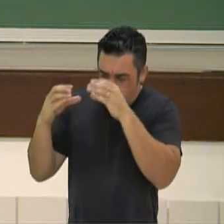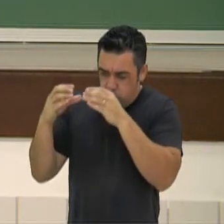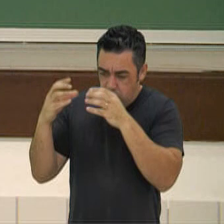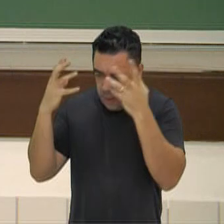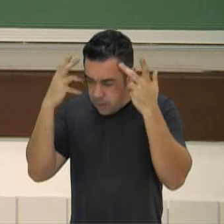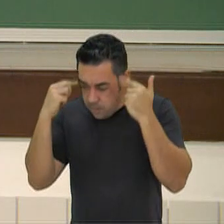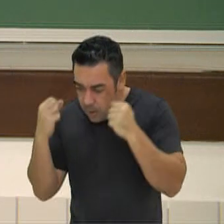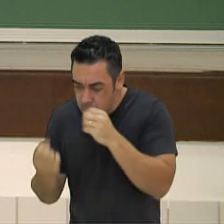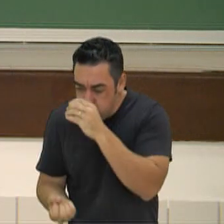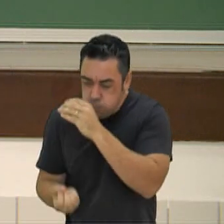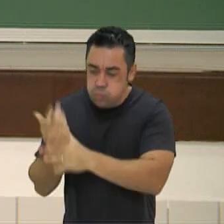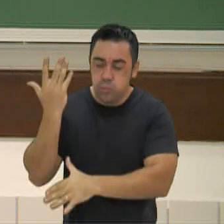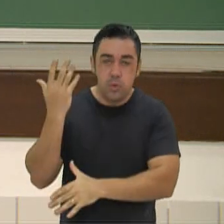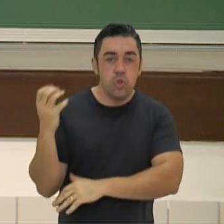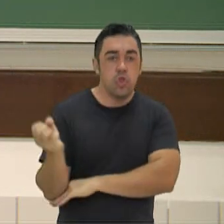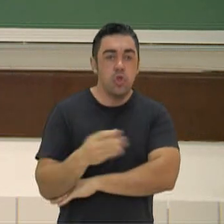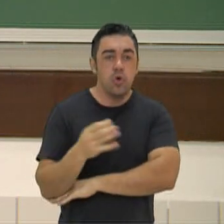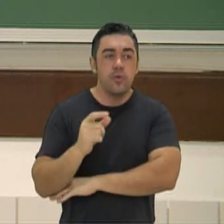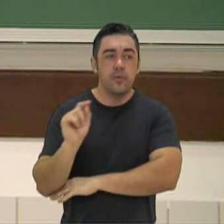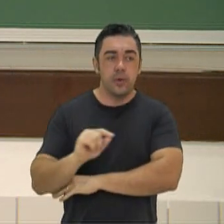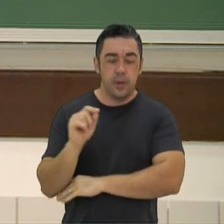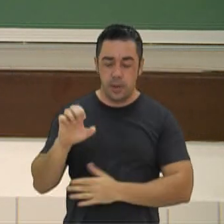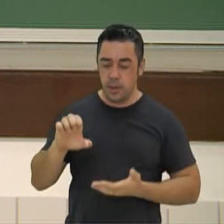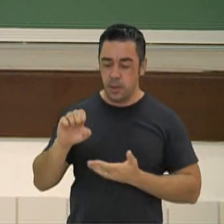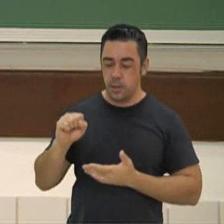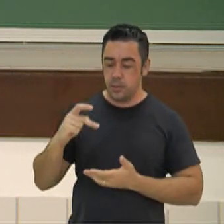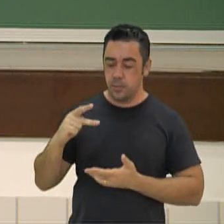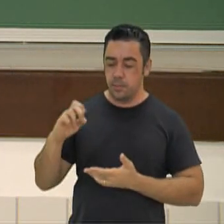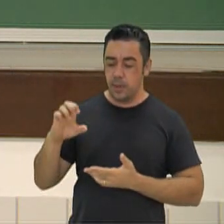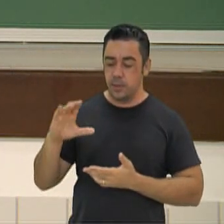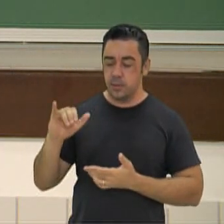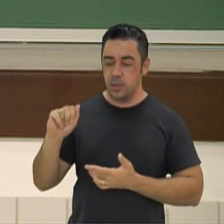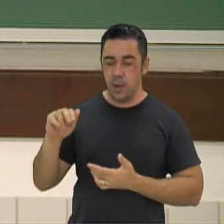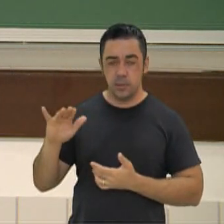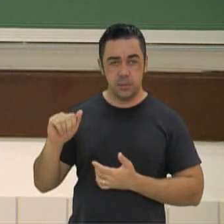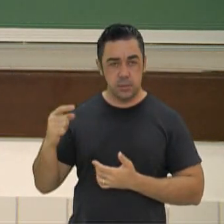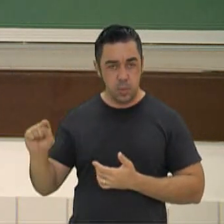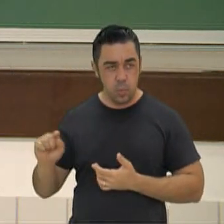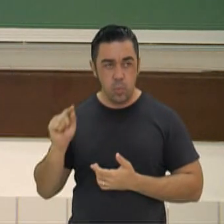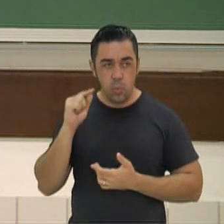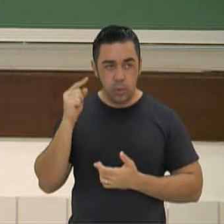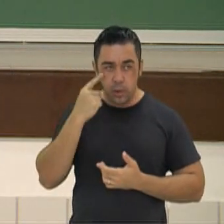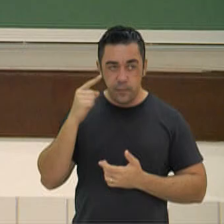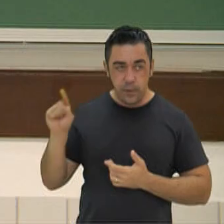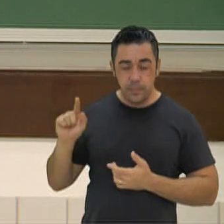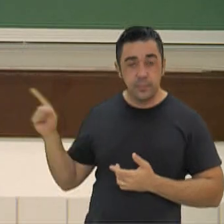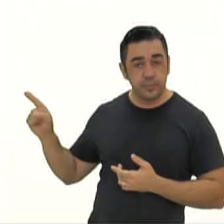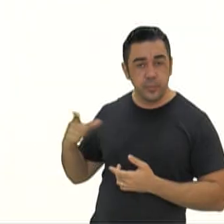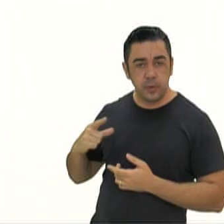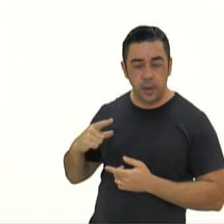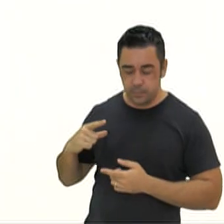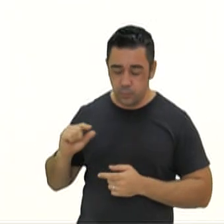espécies, nós estamos falando sobre especiação. Tá? Nós vemos na figura aqui,